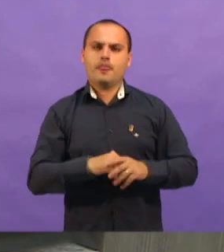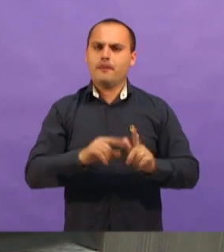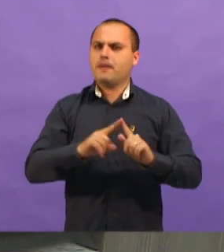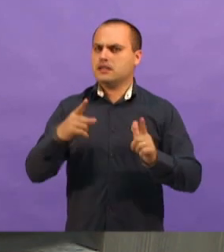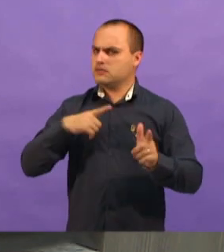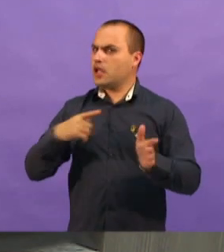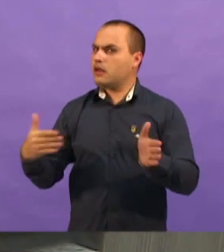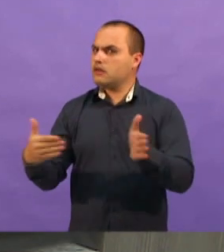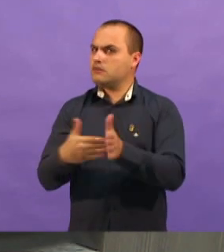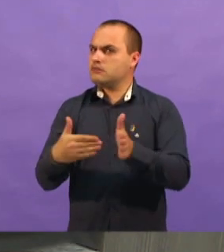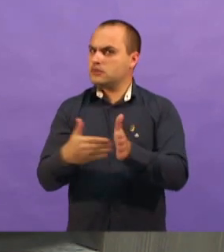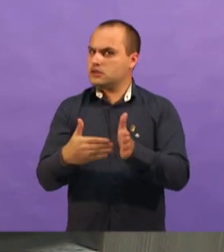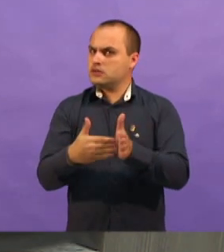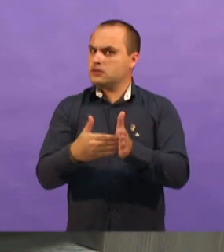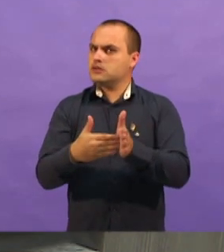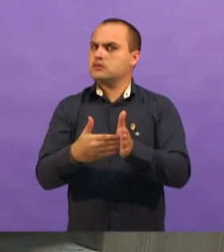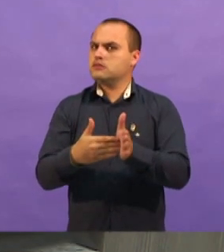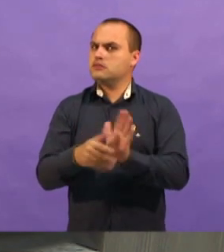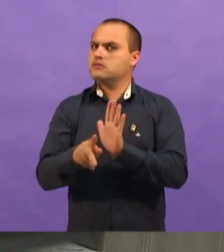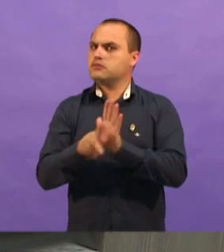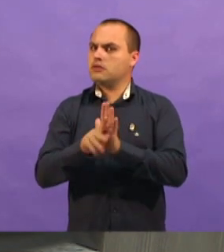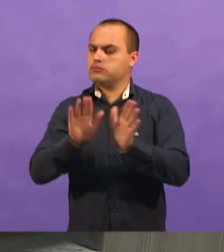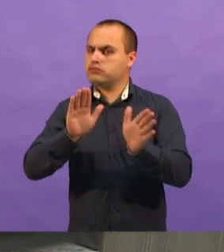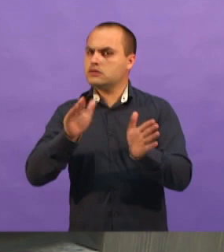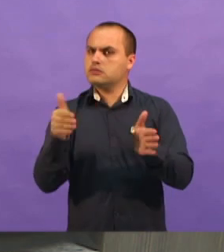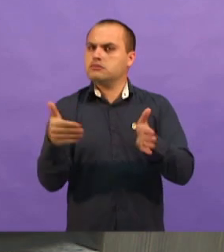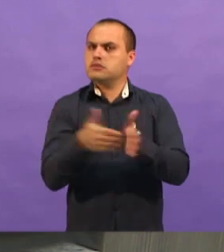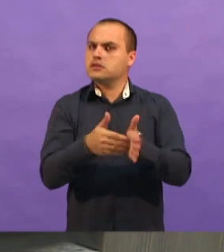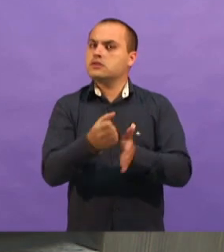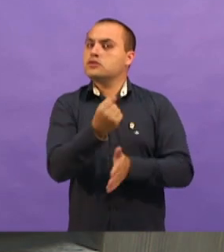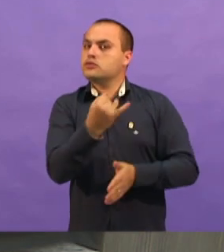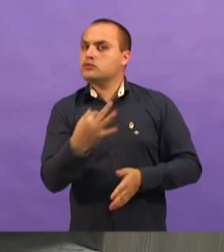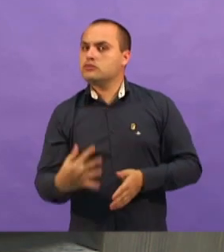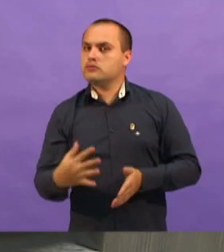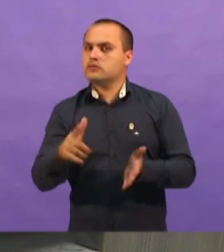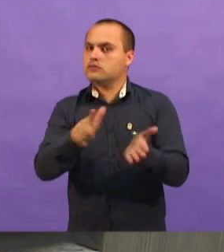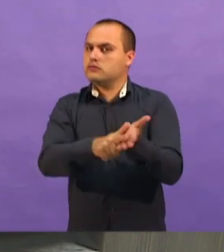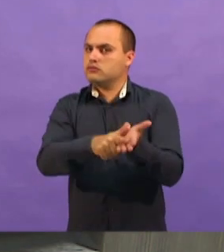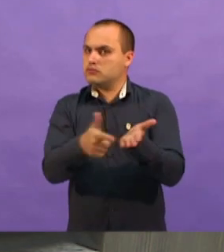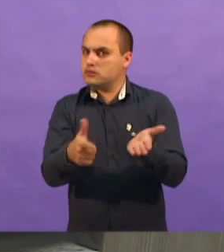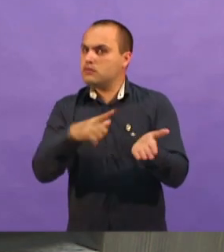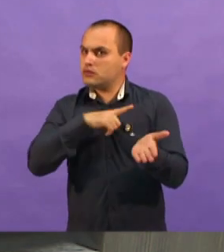material que é selecionado. É isso ou já tem um pré-projeto? Não, nós vamos fazer com tantas